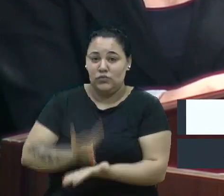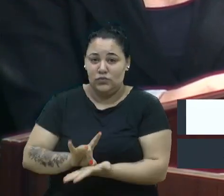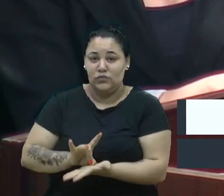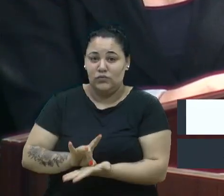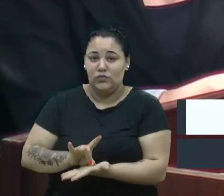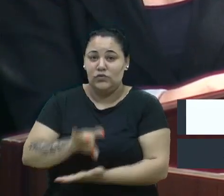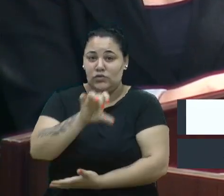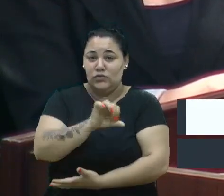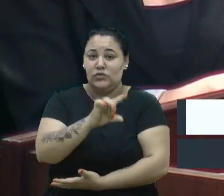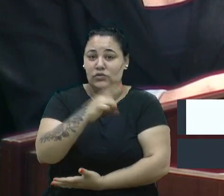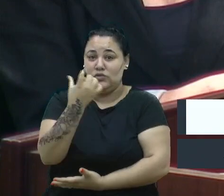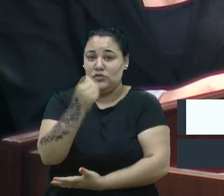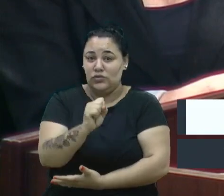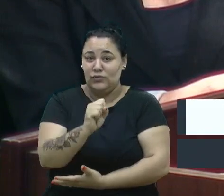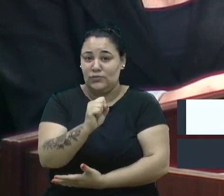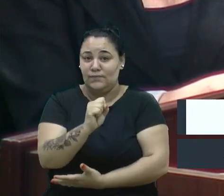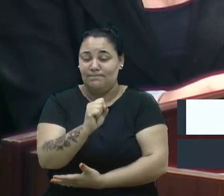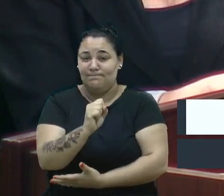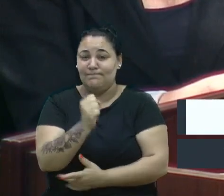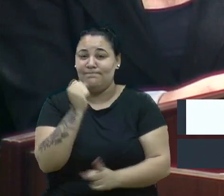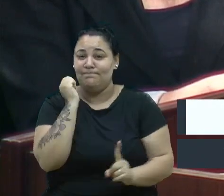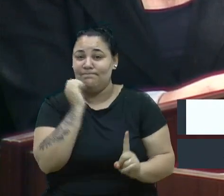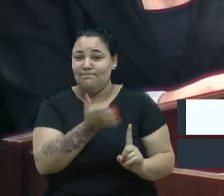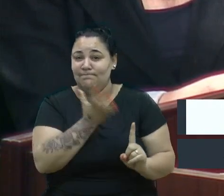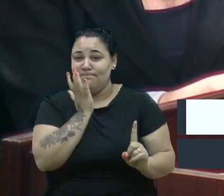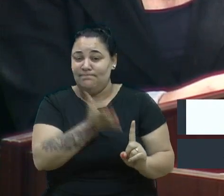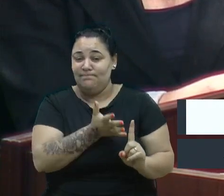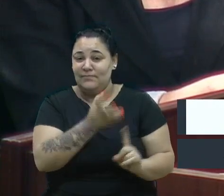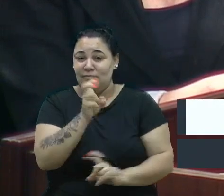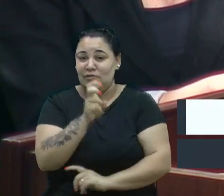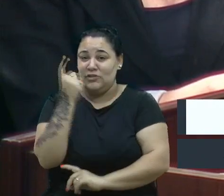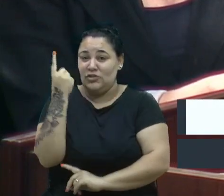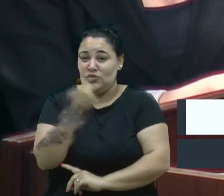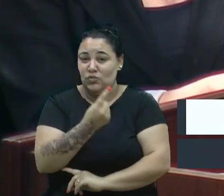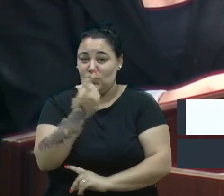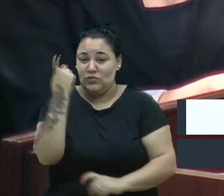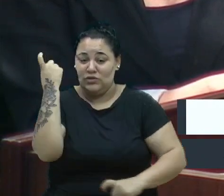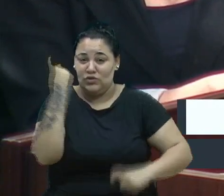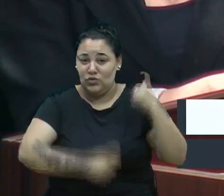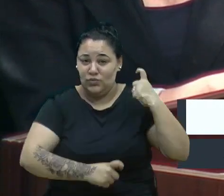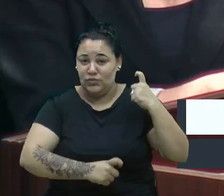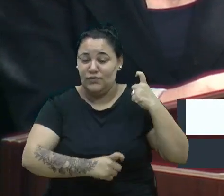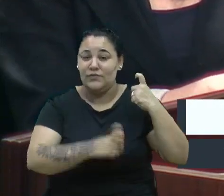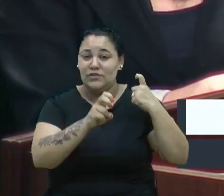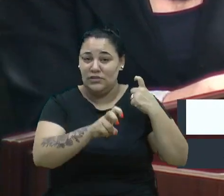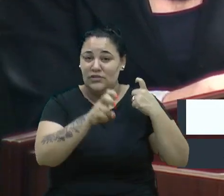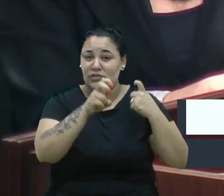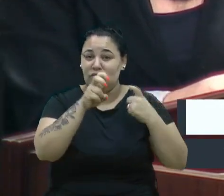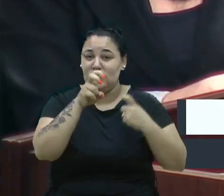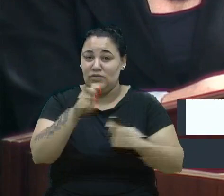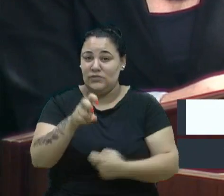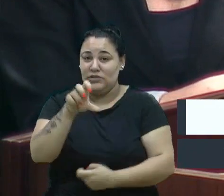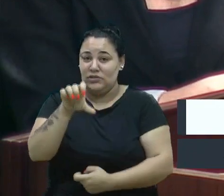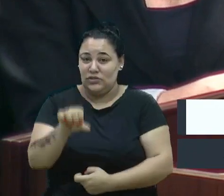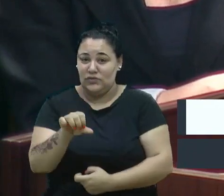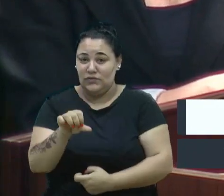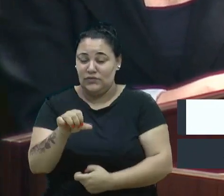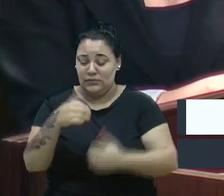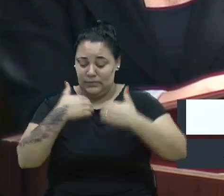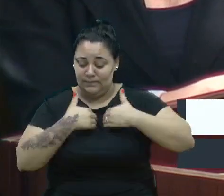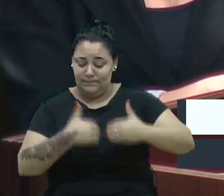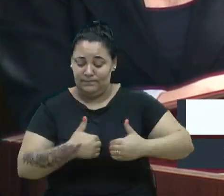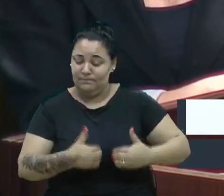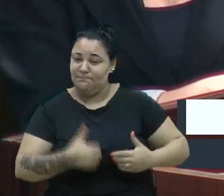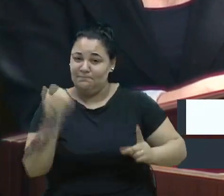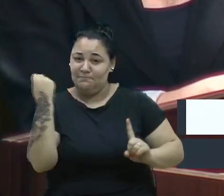918 ameaças, 51 estupros, 559 lesões corporais, o que resulta em mais